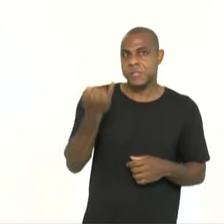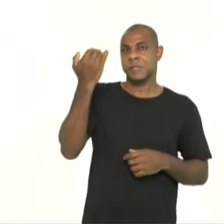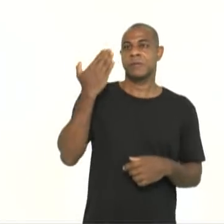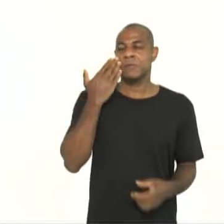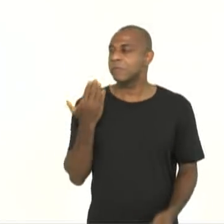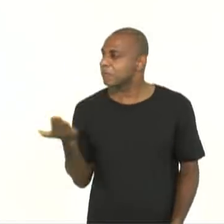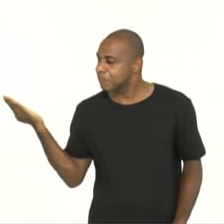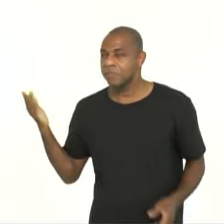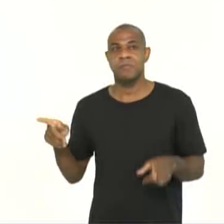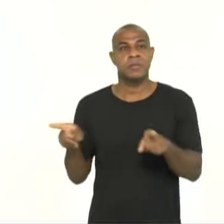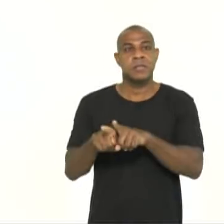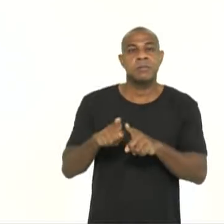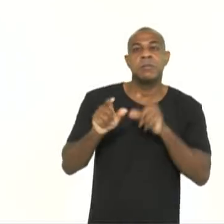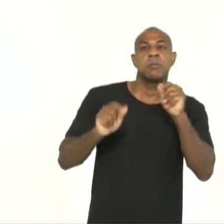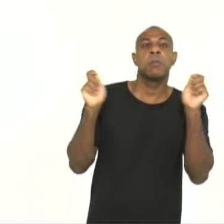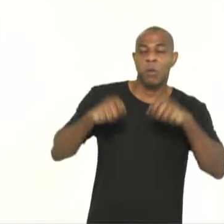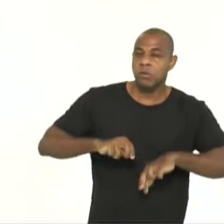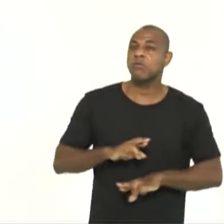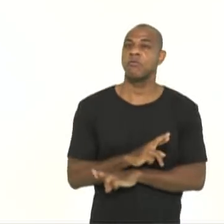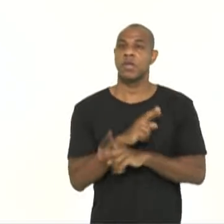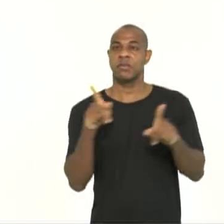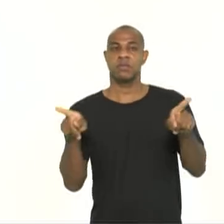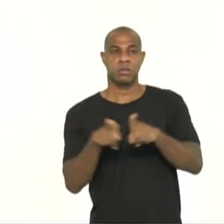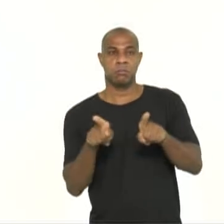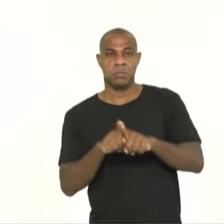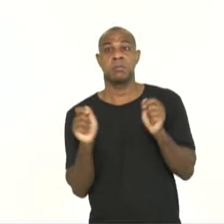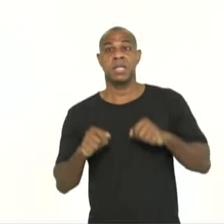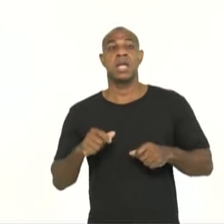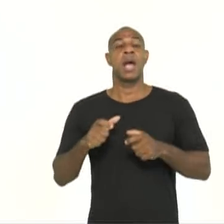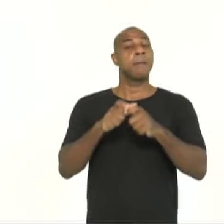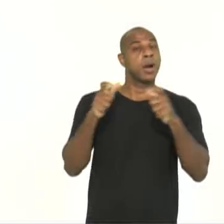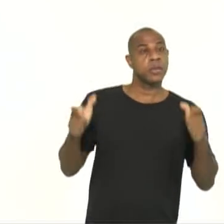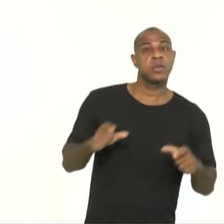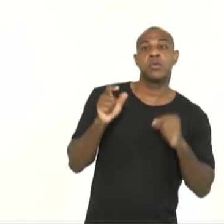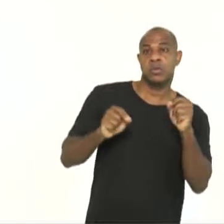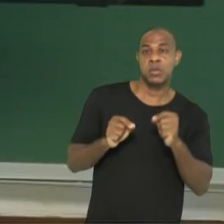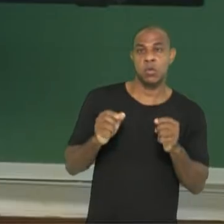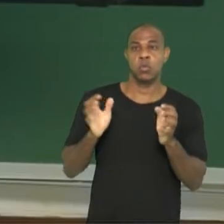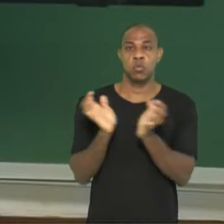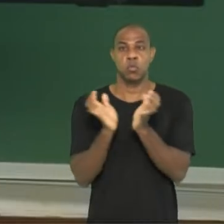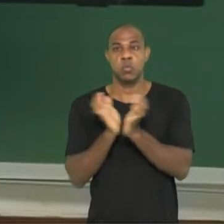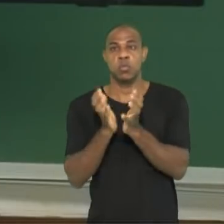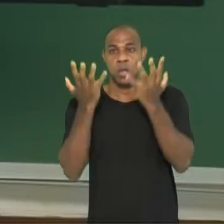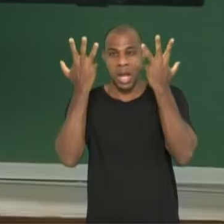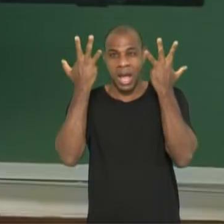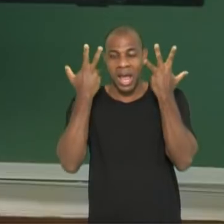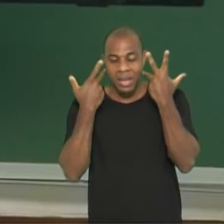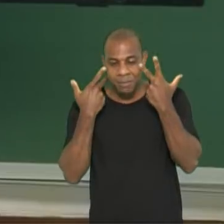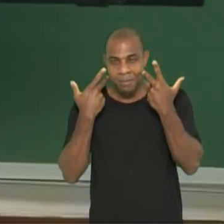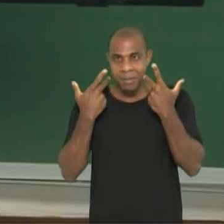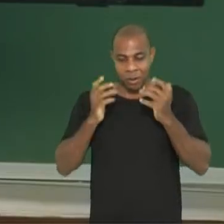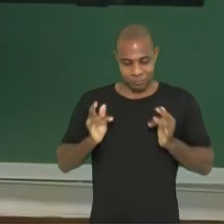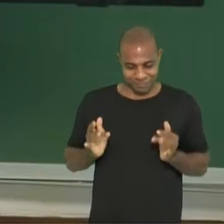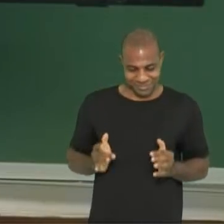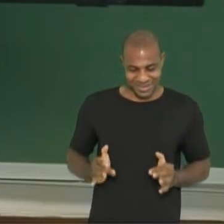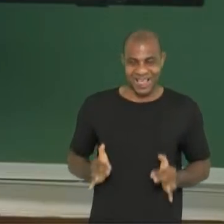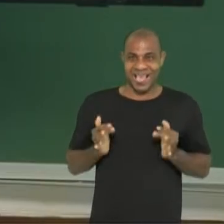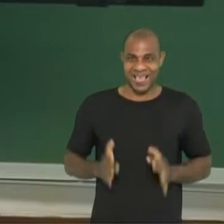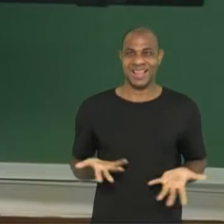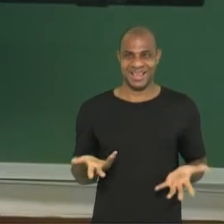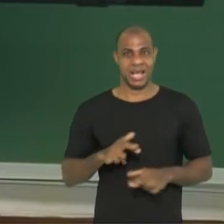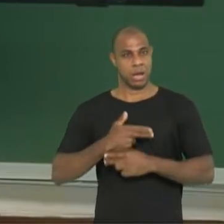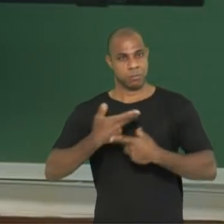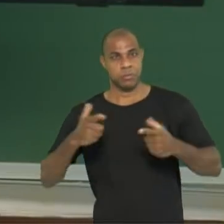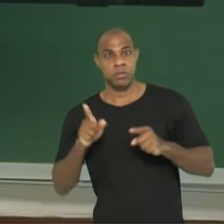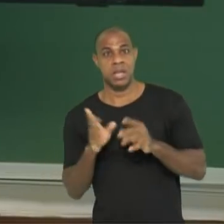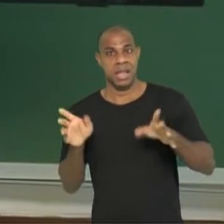deles pode ser diferente, mas a maioria dos artrópodes vão ter túbulos de Malpighi, que são